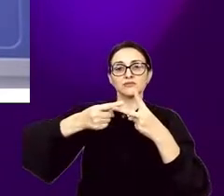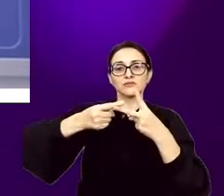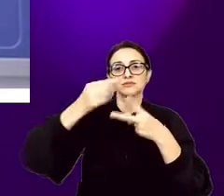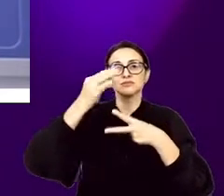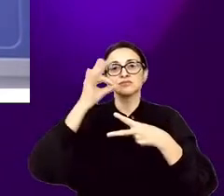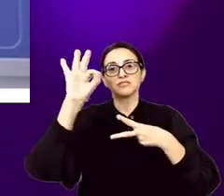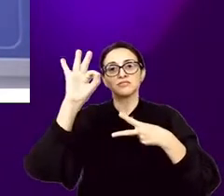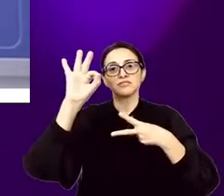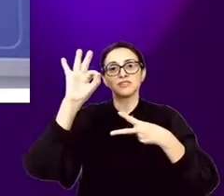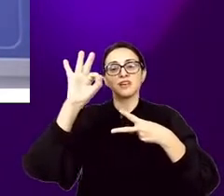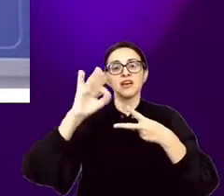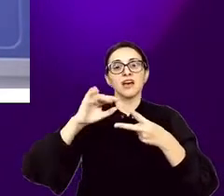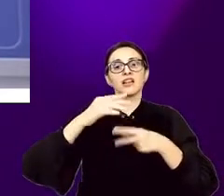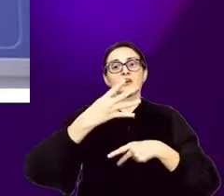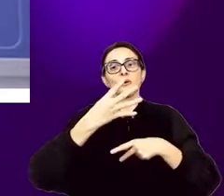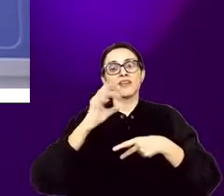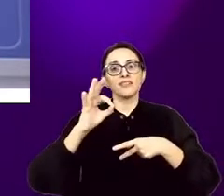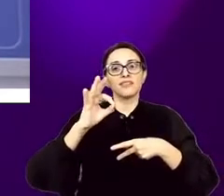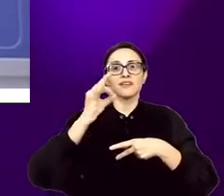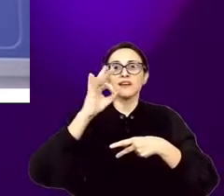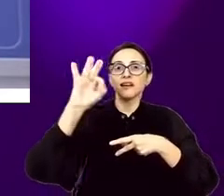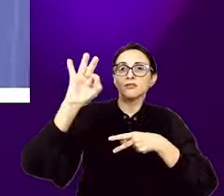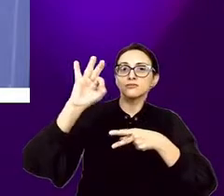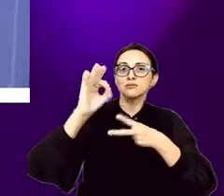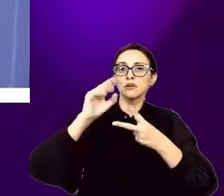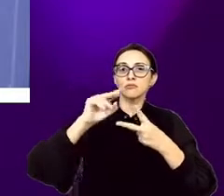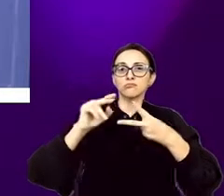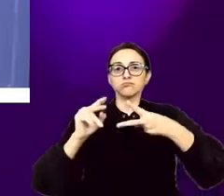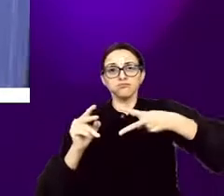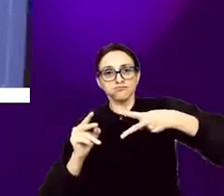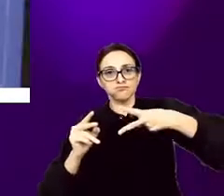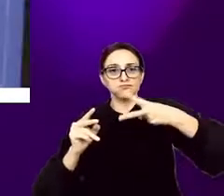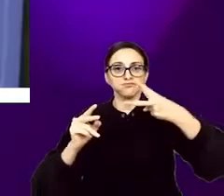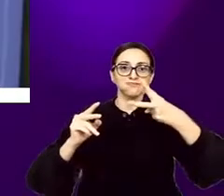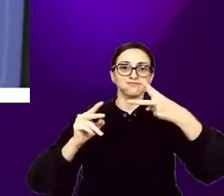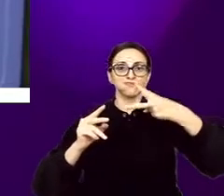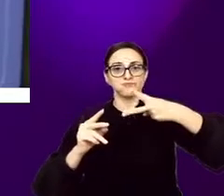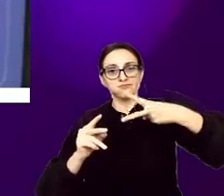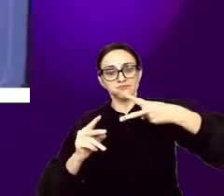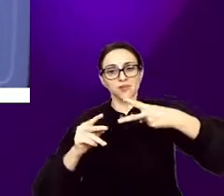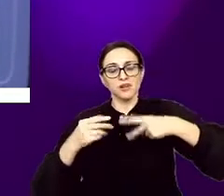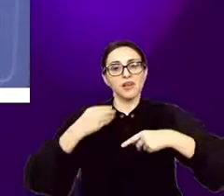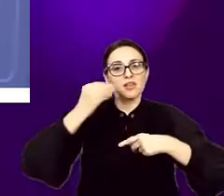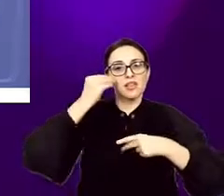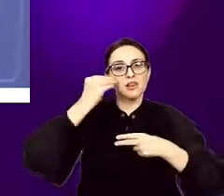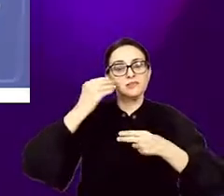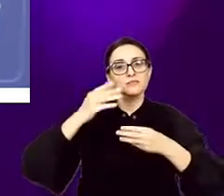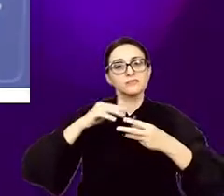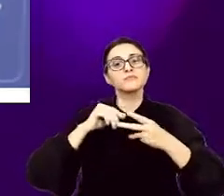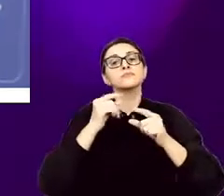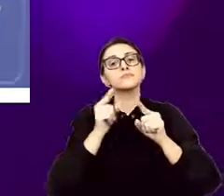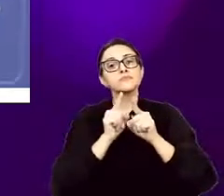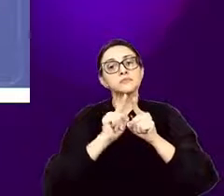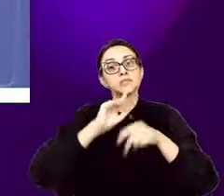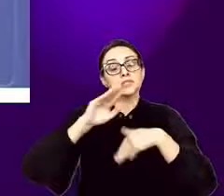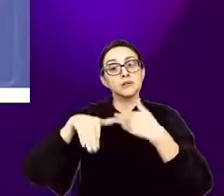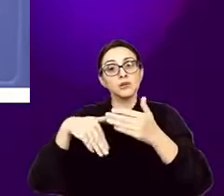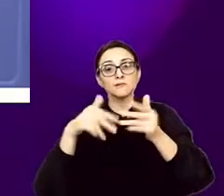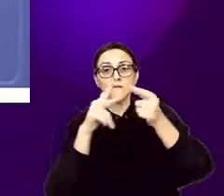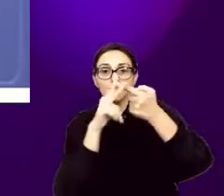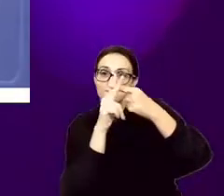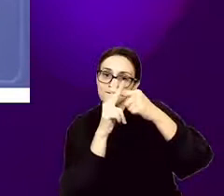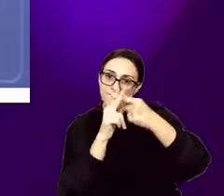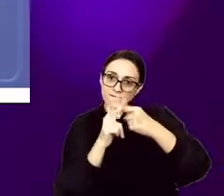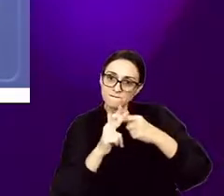normalmente 40 graus de inclinação é o que a gente procura, né? Eu gosto um pouquinho menos de 40 graus. Então aqui a gente vai corrigindo